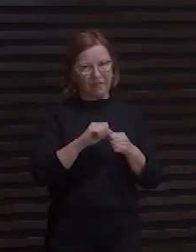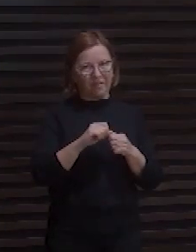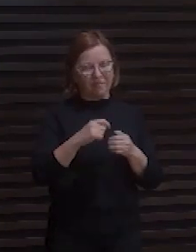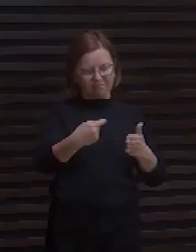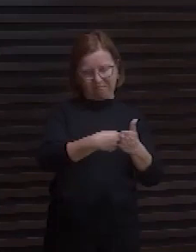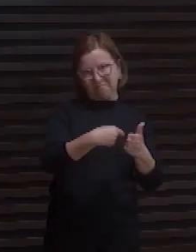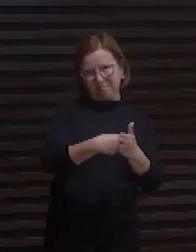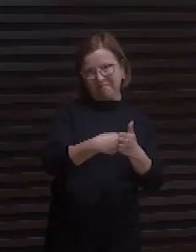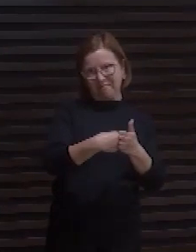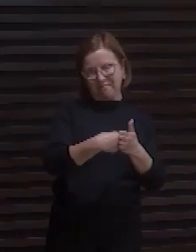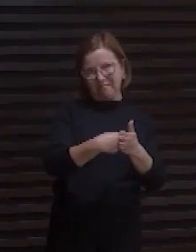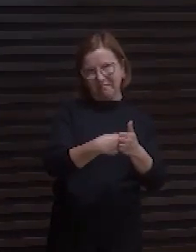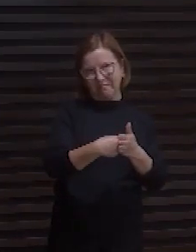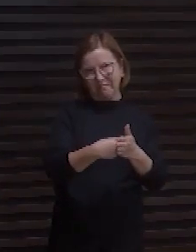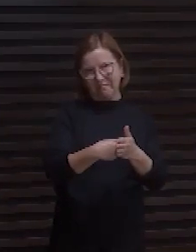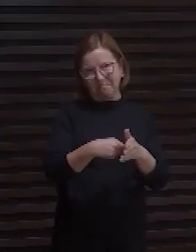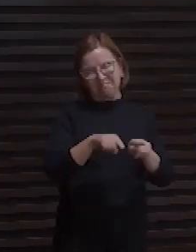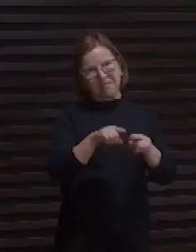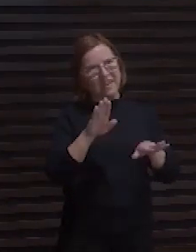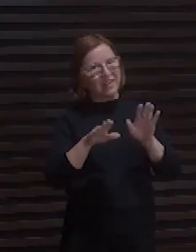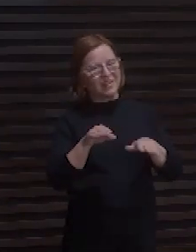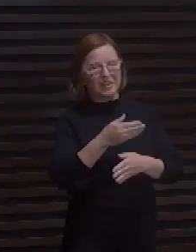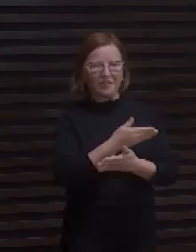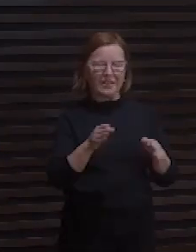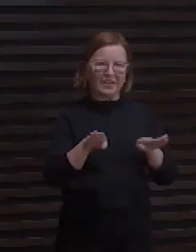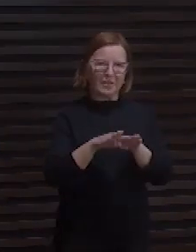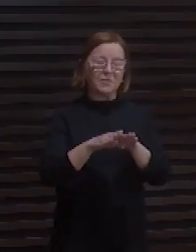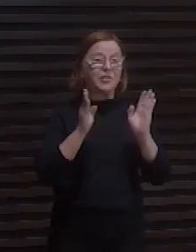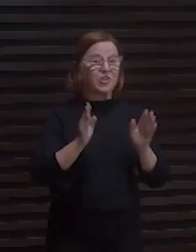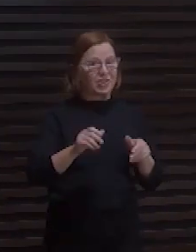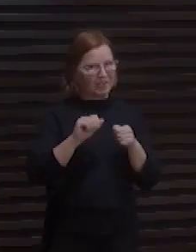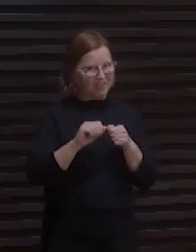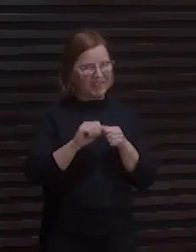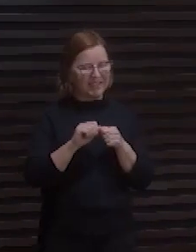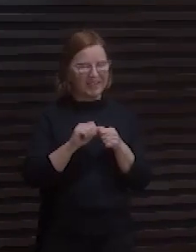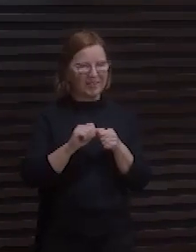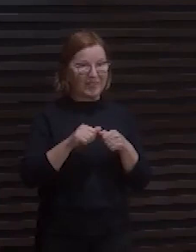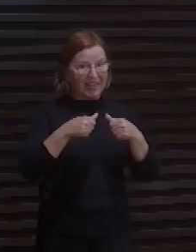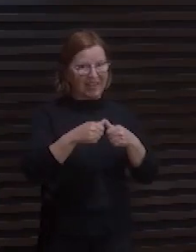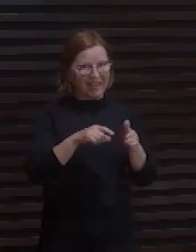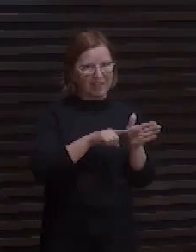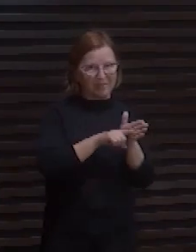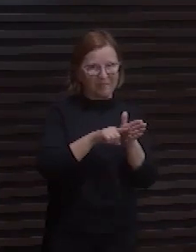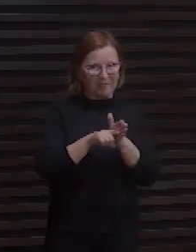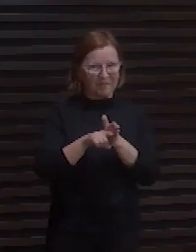mesmo, mas talvez vocês também já tenham feito essa